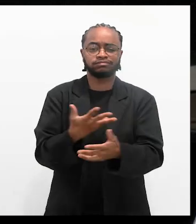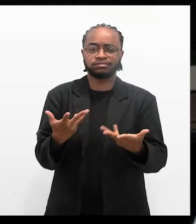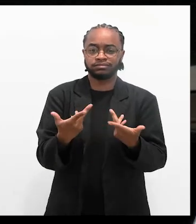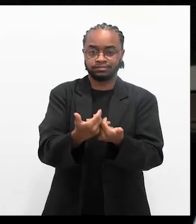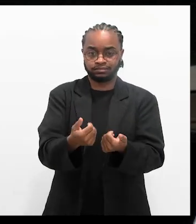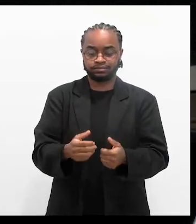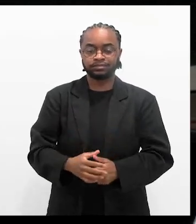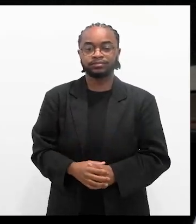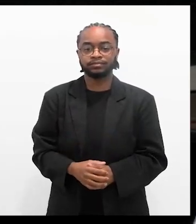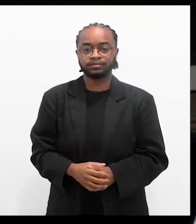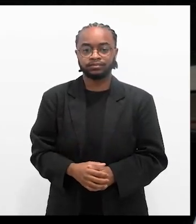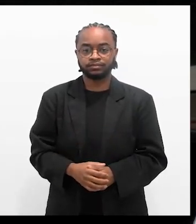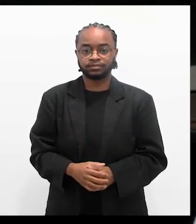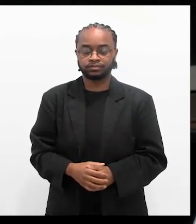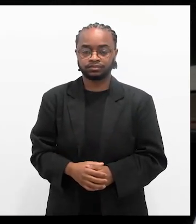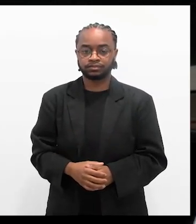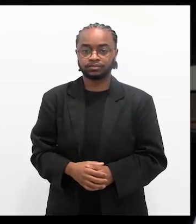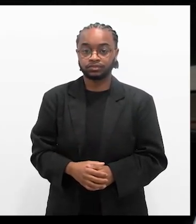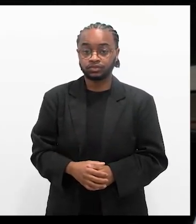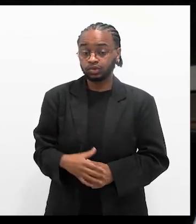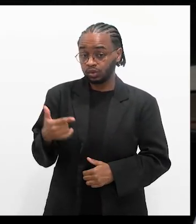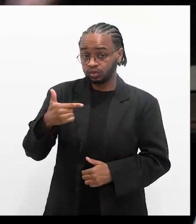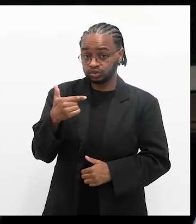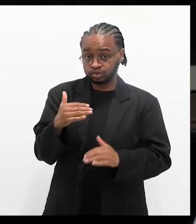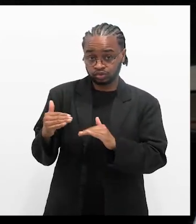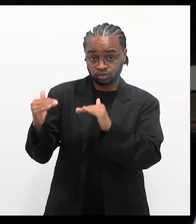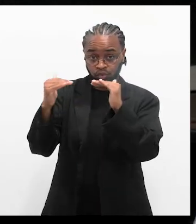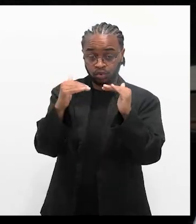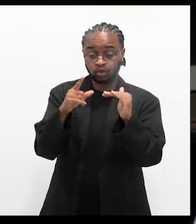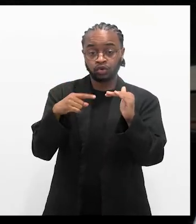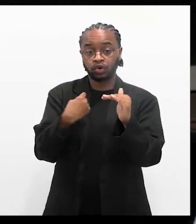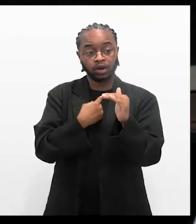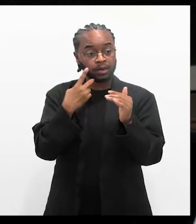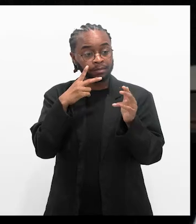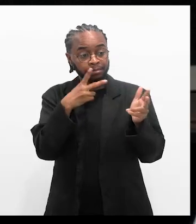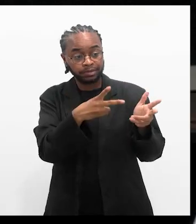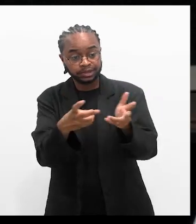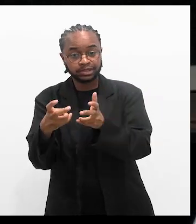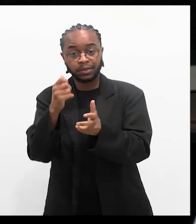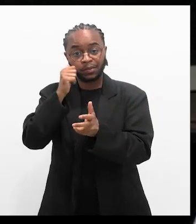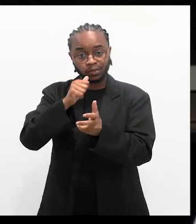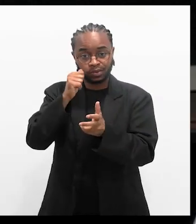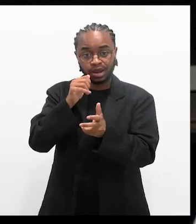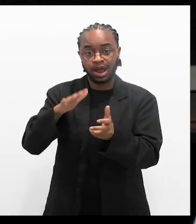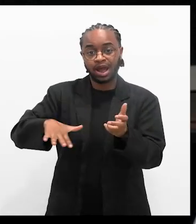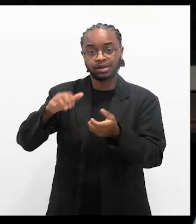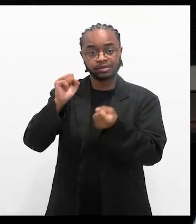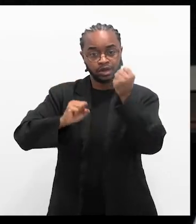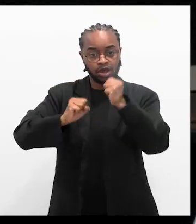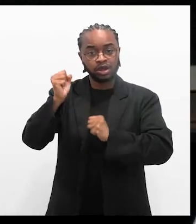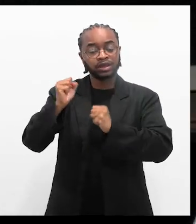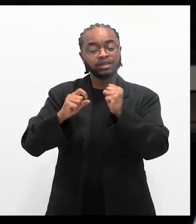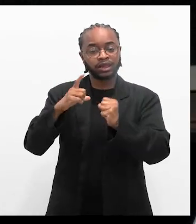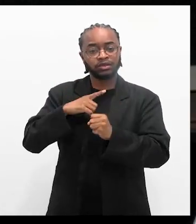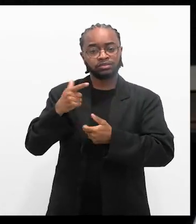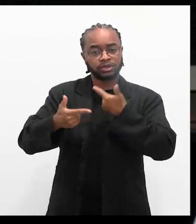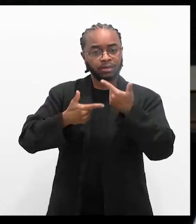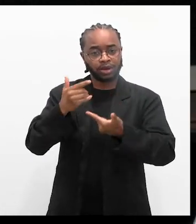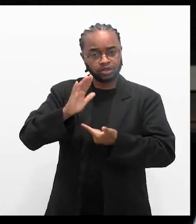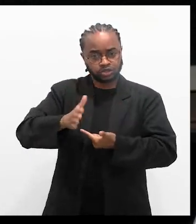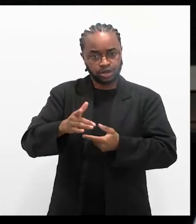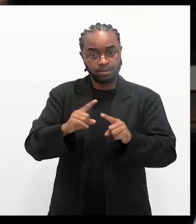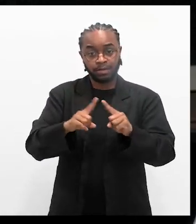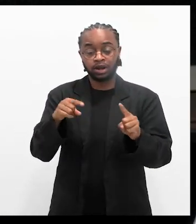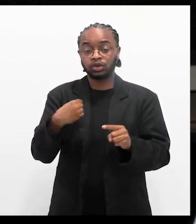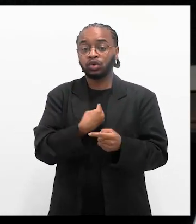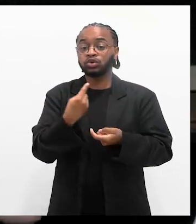assim emocionante. Num segundo nível, quando a gente pega a mulher da indústria, uma mulher que já tem uma condição de trabalho maior,